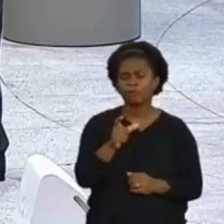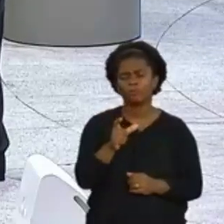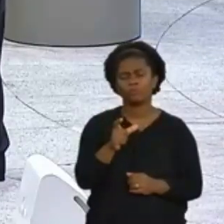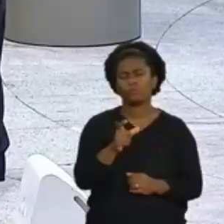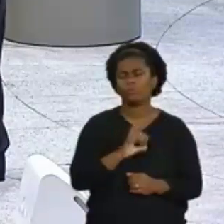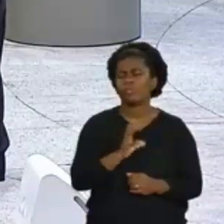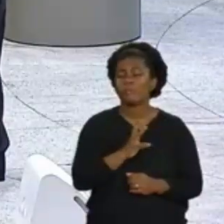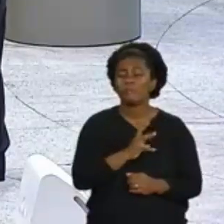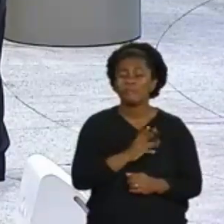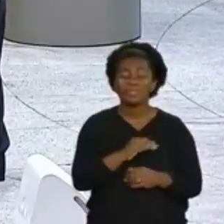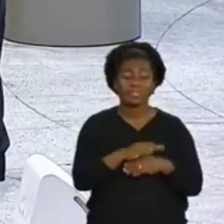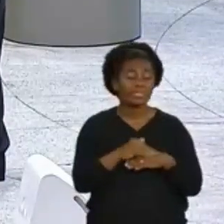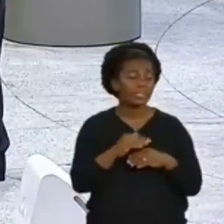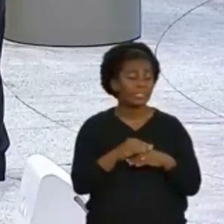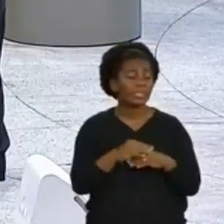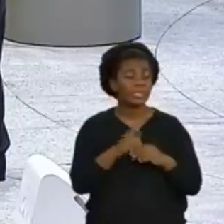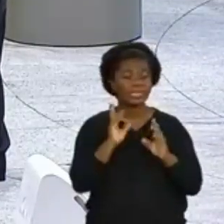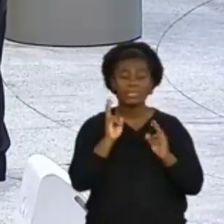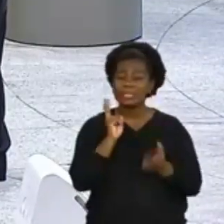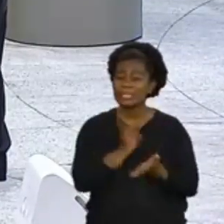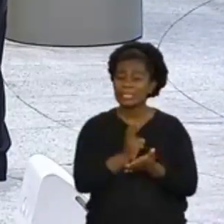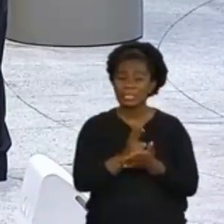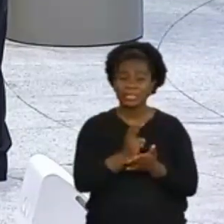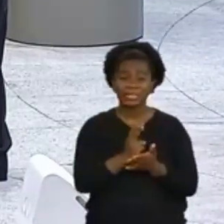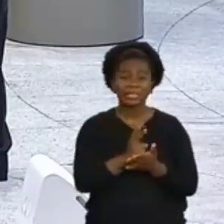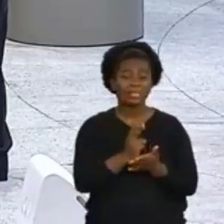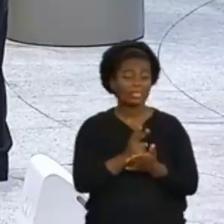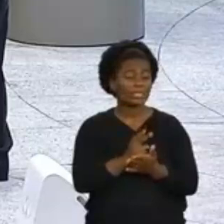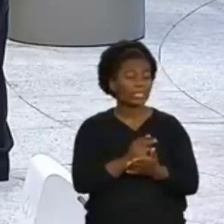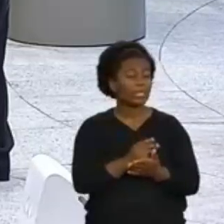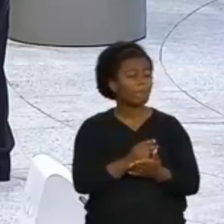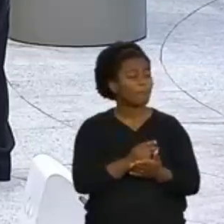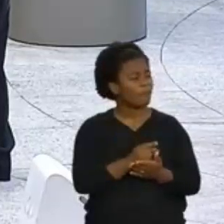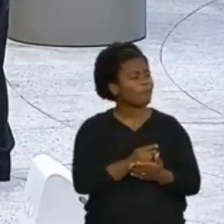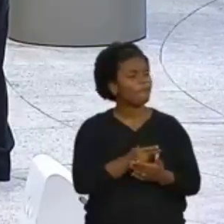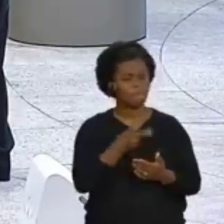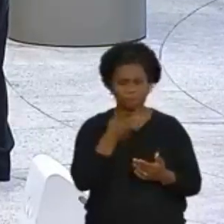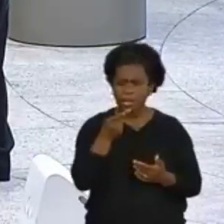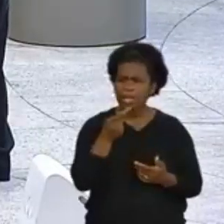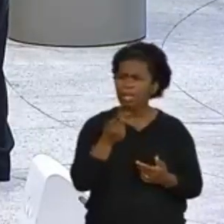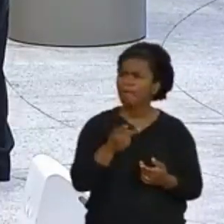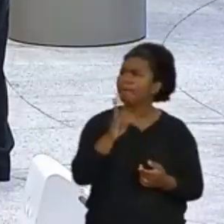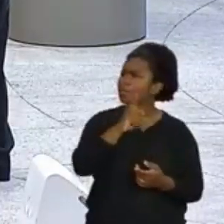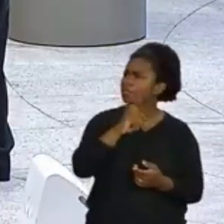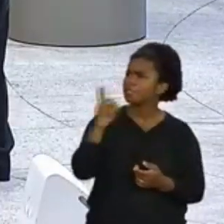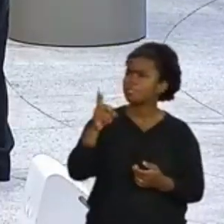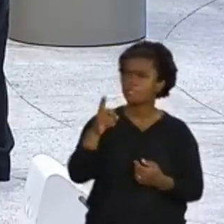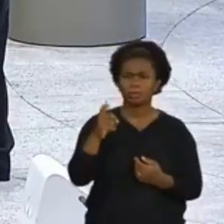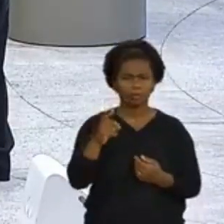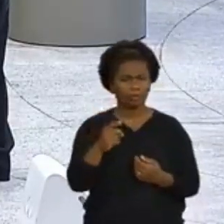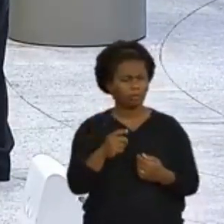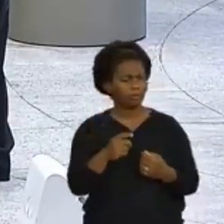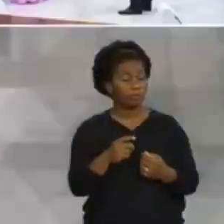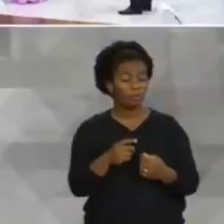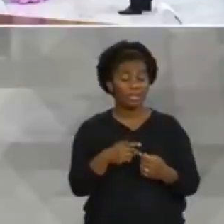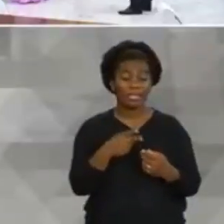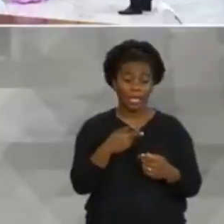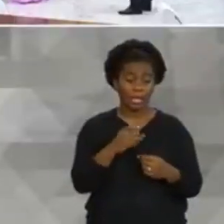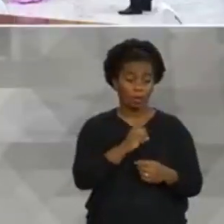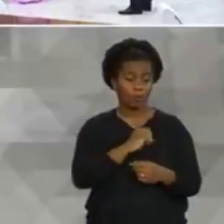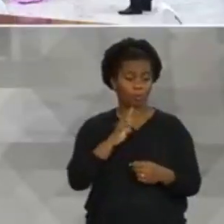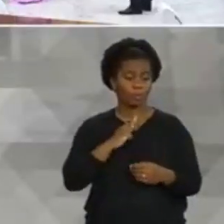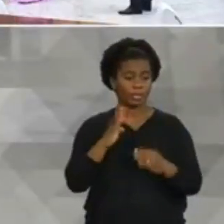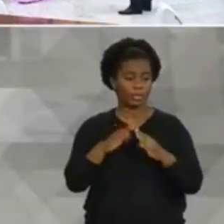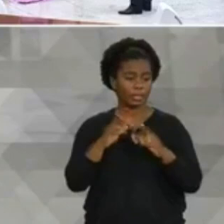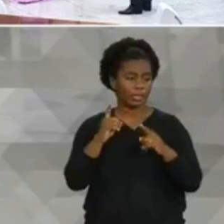que sempre falava de Deus para mim. Ela é obreira da Igreja Universal e ela falava assim: Camila, só